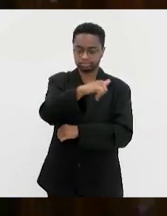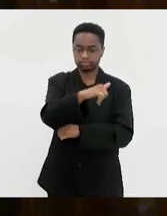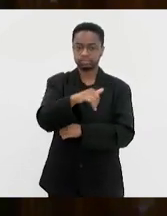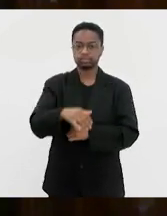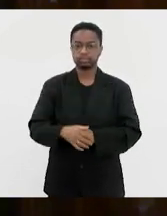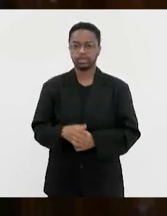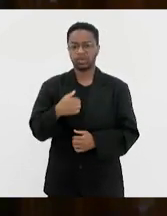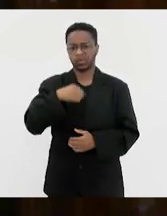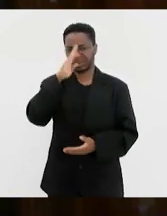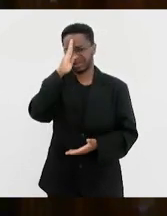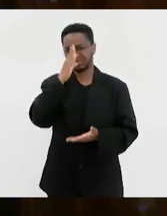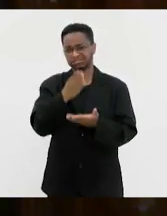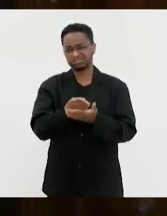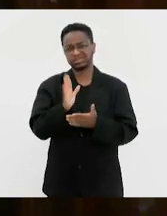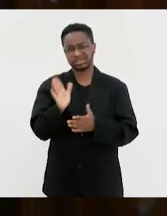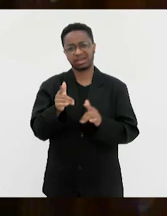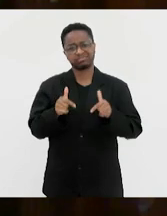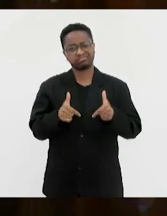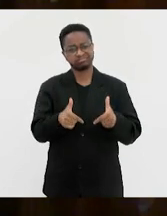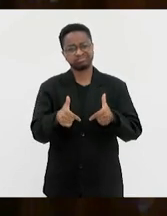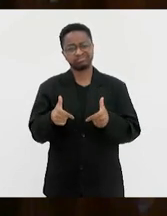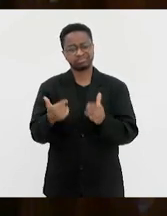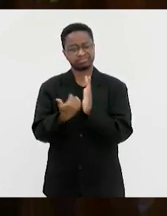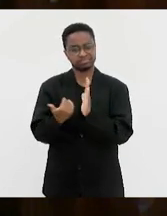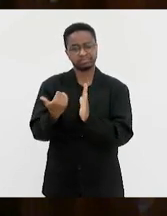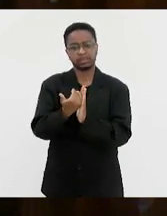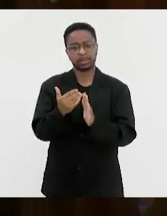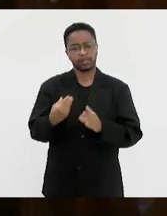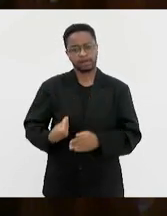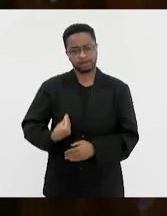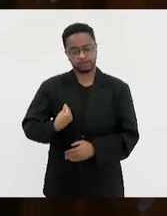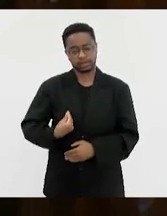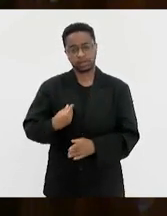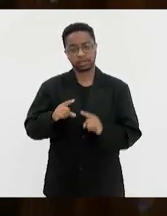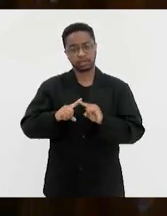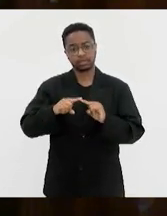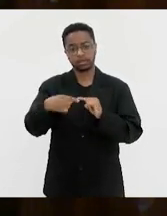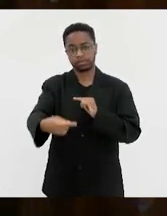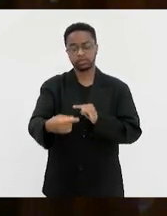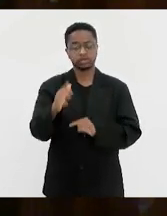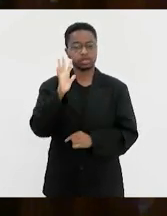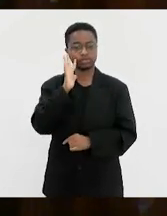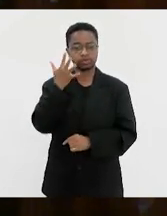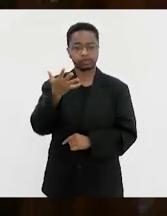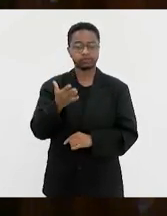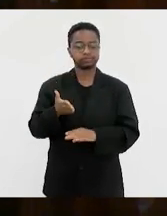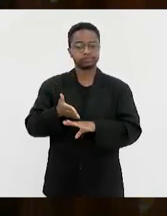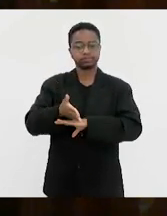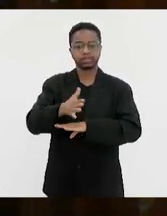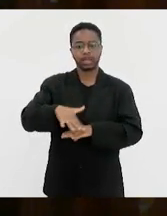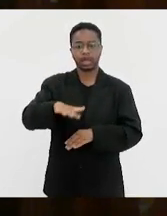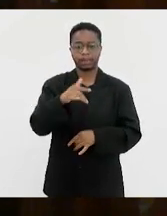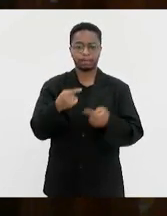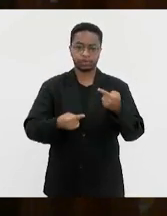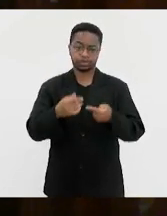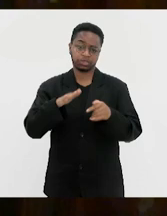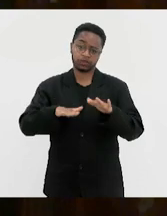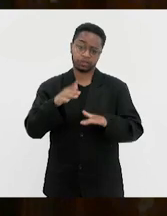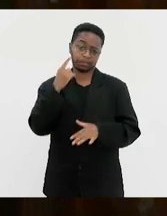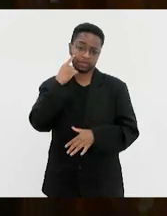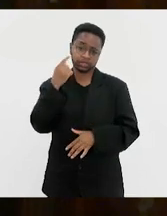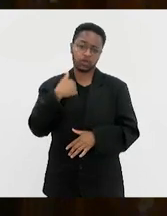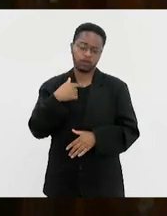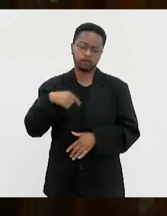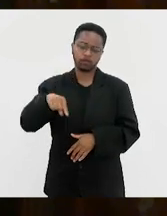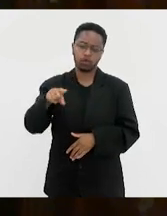que ele já tinha feito tanta coisa na vida, ele resolve entrar no mundo da política, deve ter pensado assim: vou ali emancipar essa